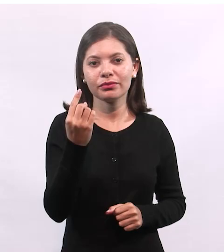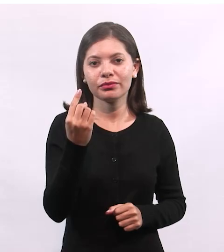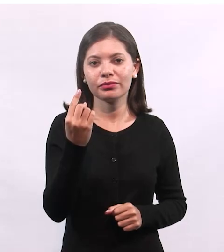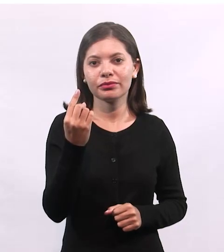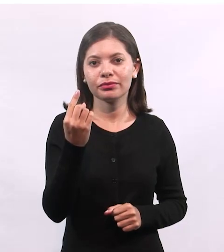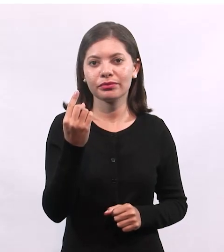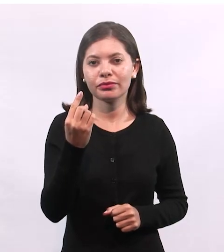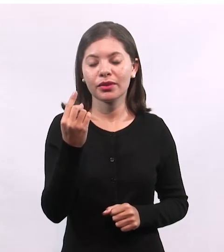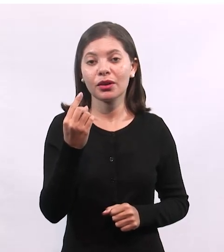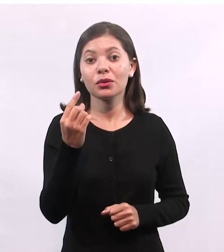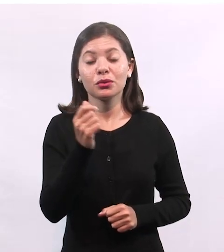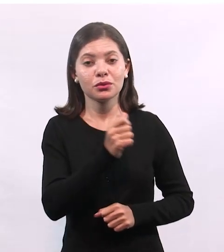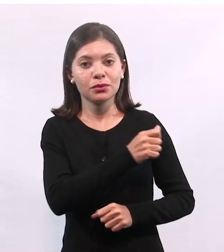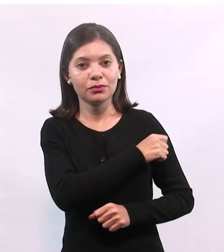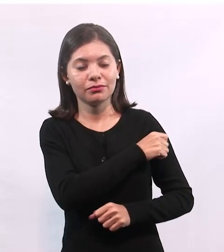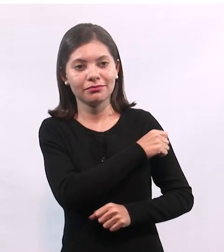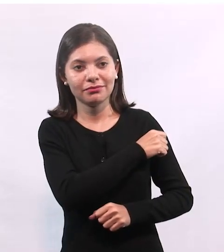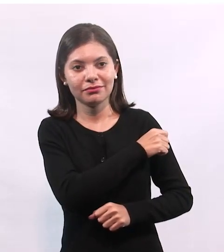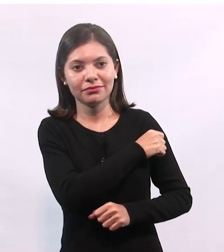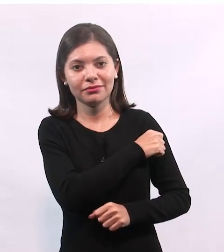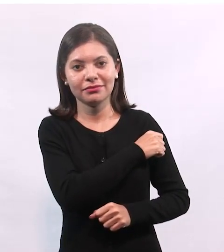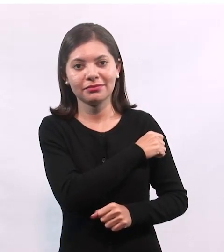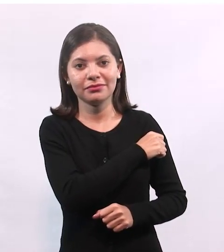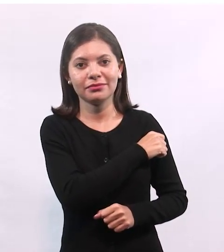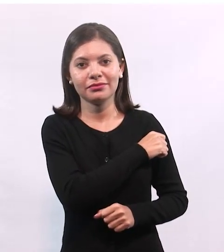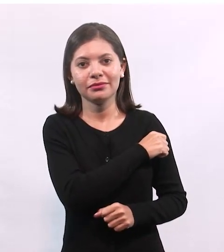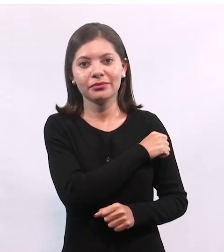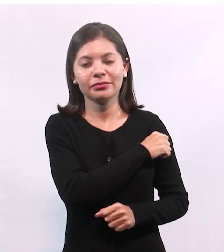um dos alunos